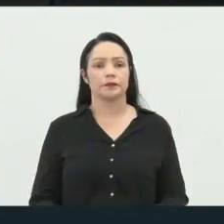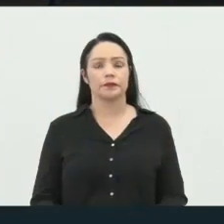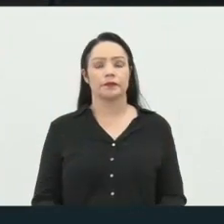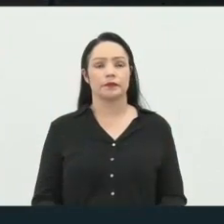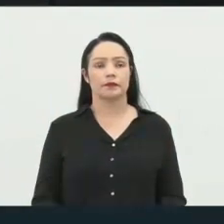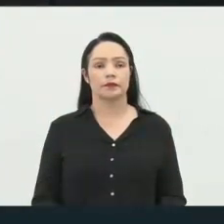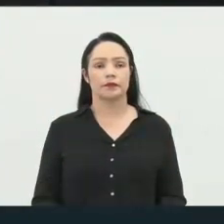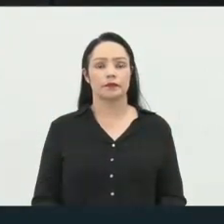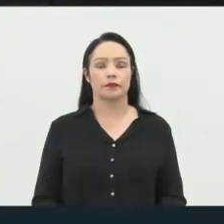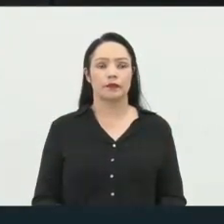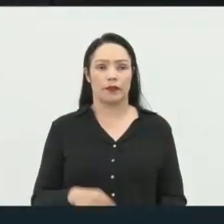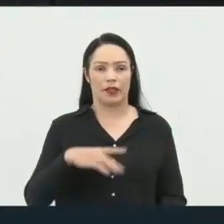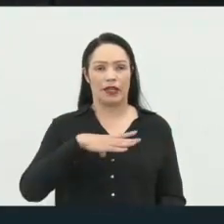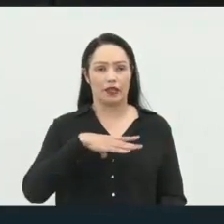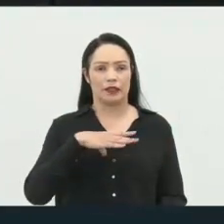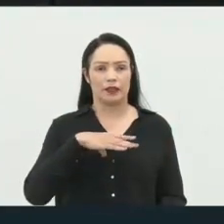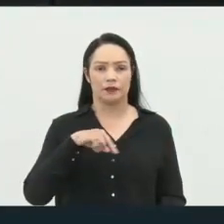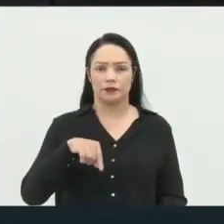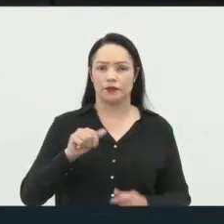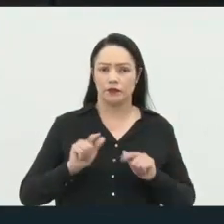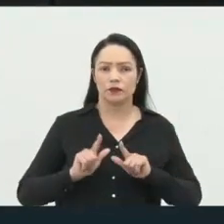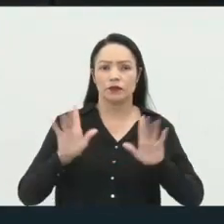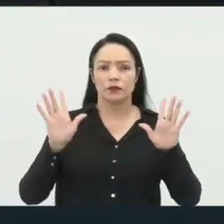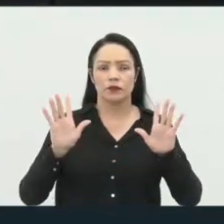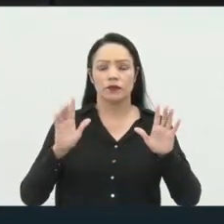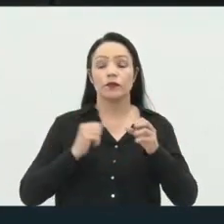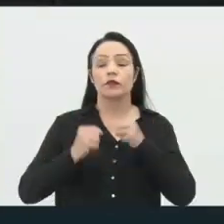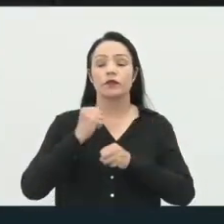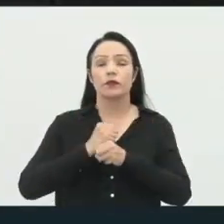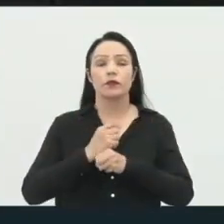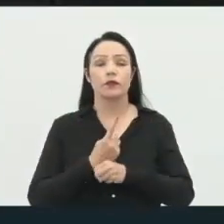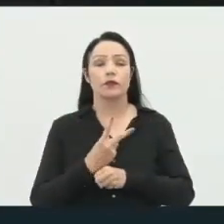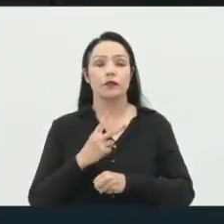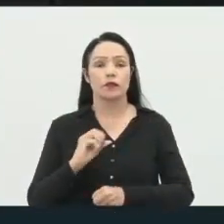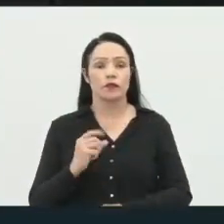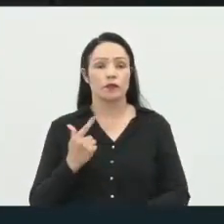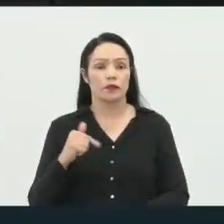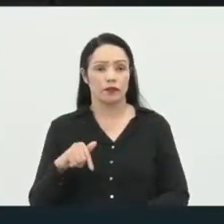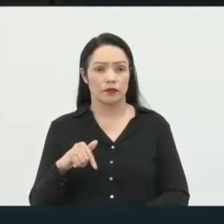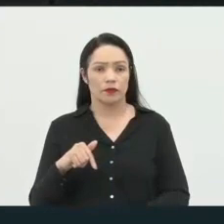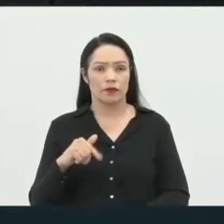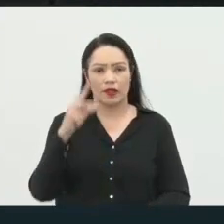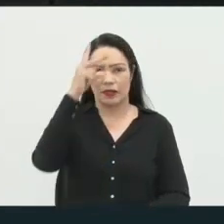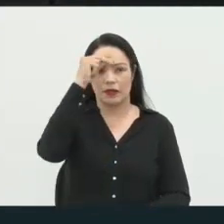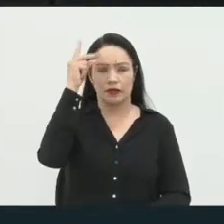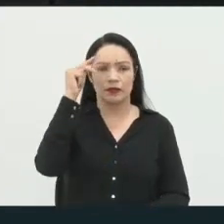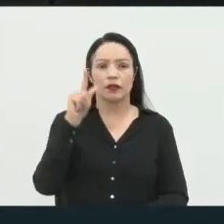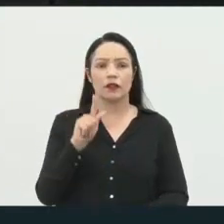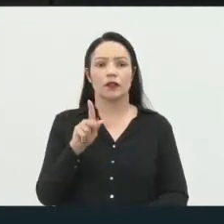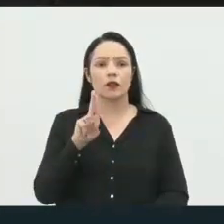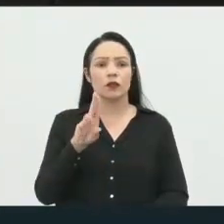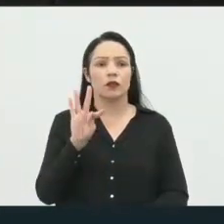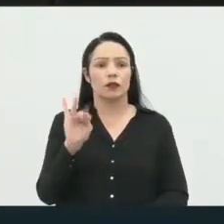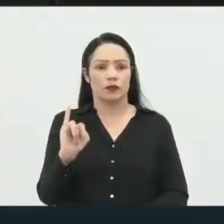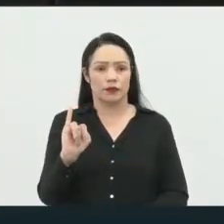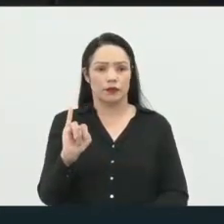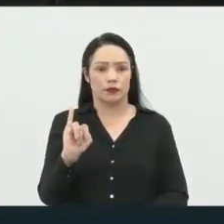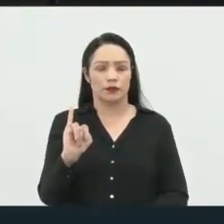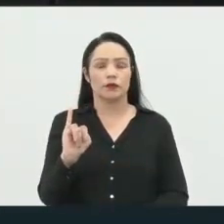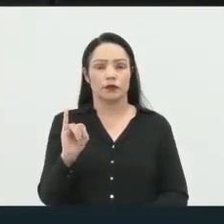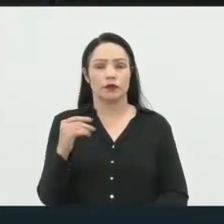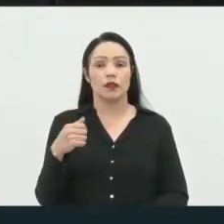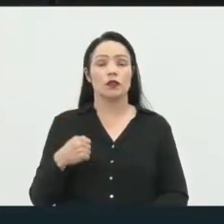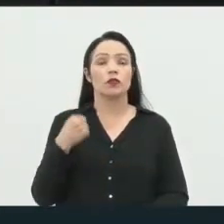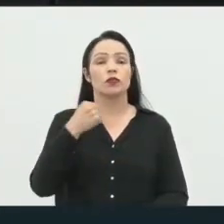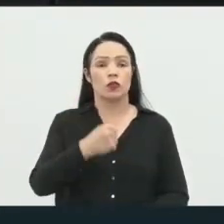da nossa cidade de Guarulhos desde 2017 quando o prefeito gute assumiu essa cidade Ele trouxe o Instituto